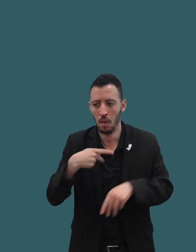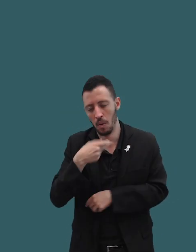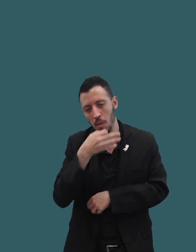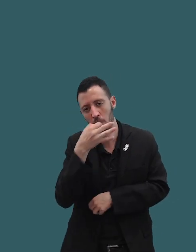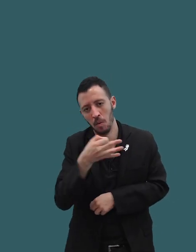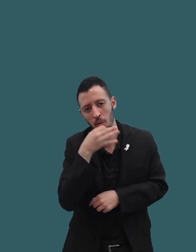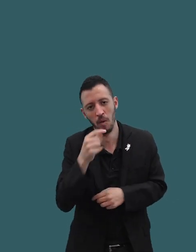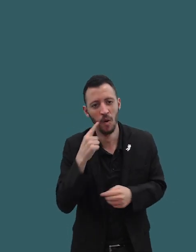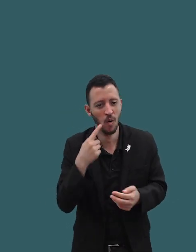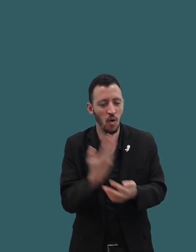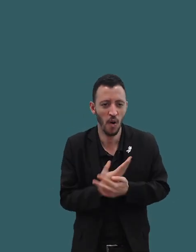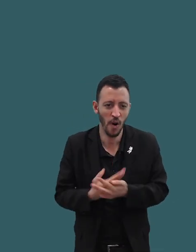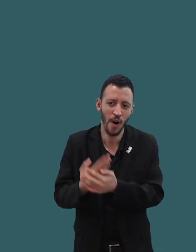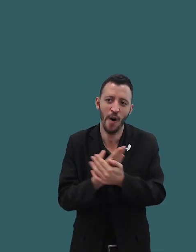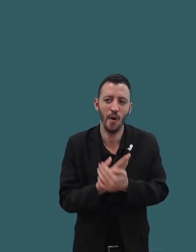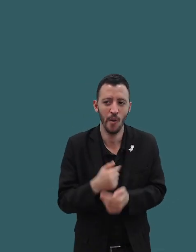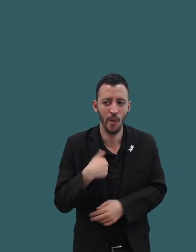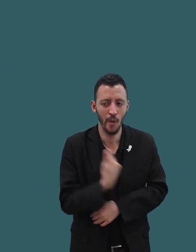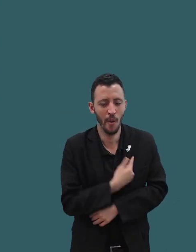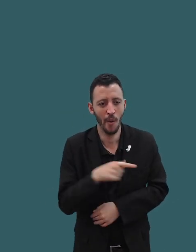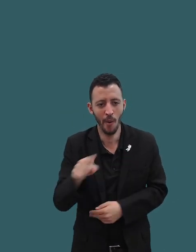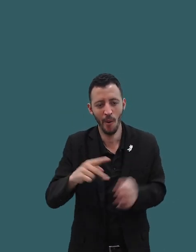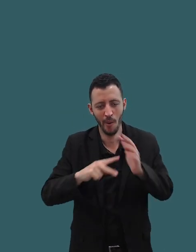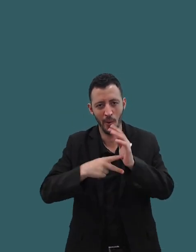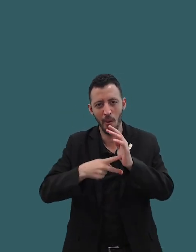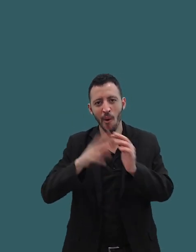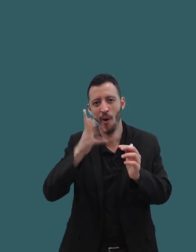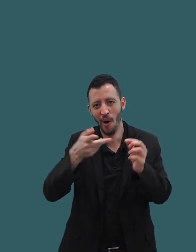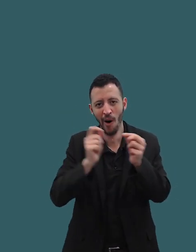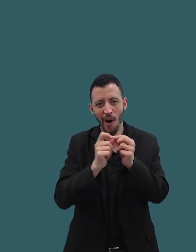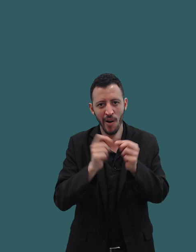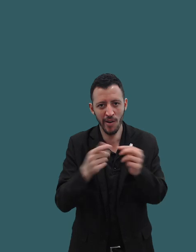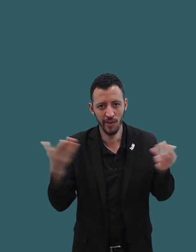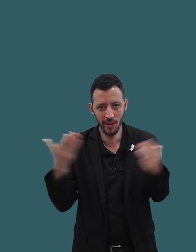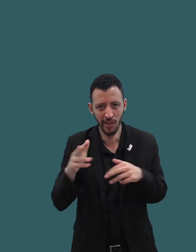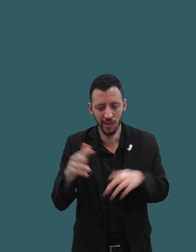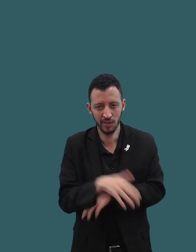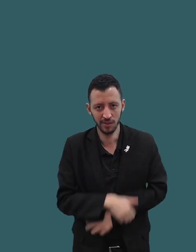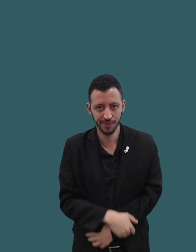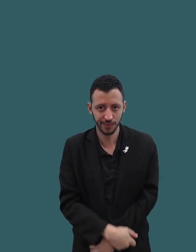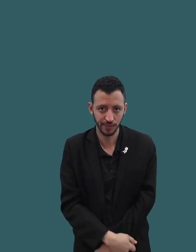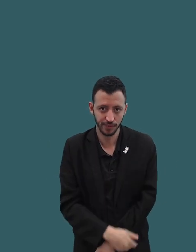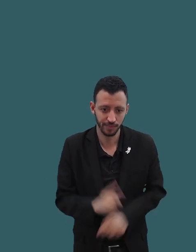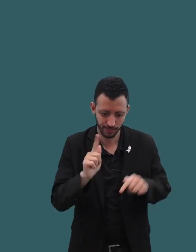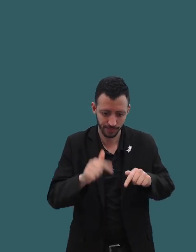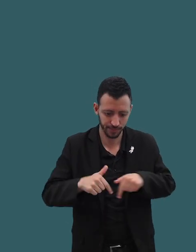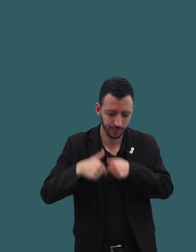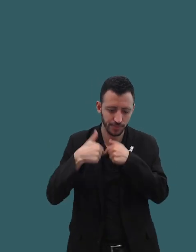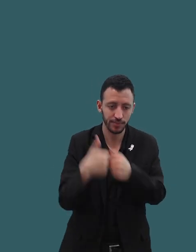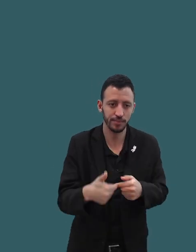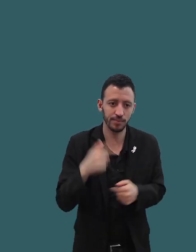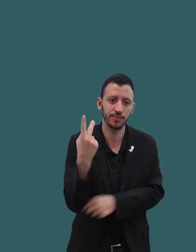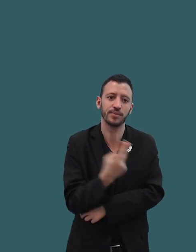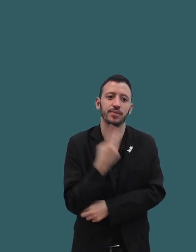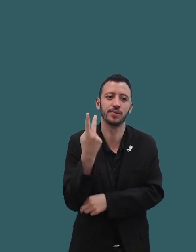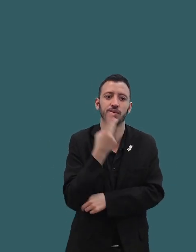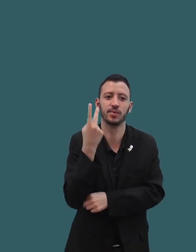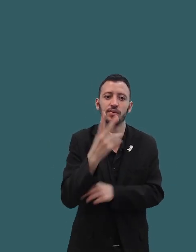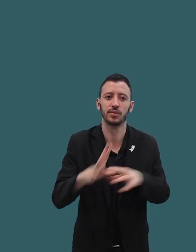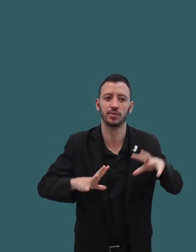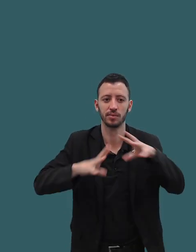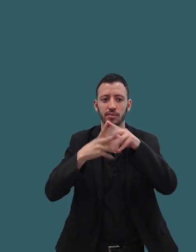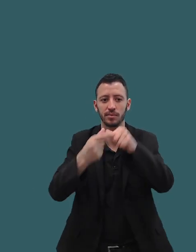mas vi os estudos que nosso sindicato fez, e agora a questão é lutar para a valorização